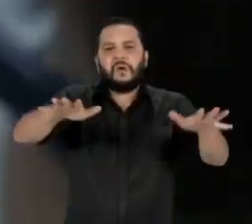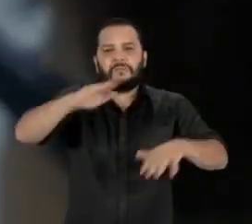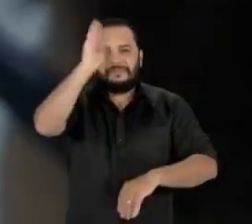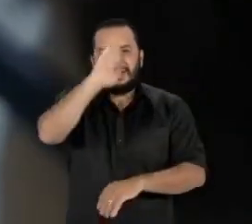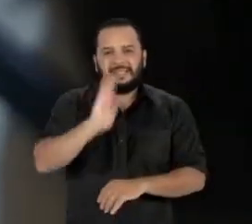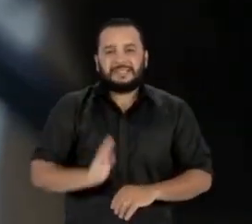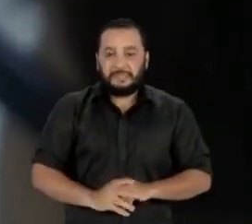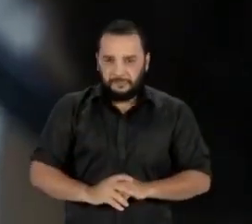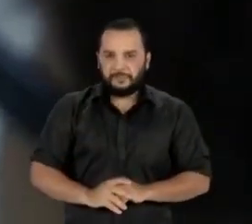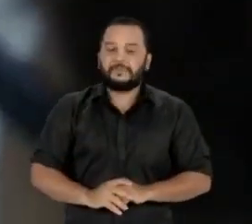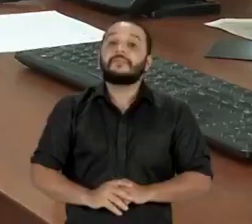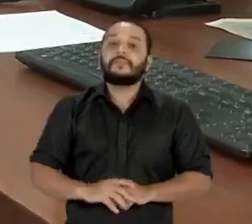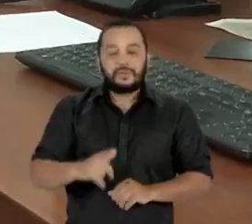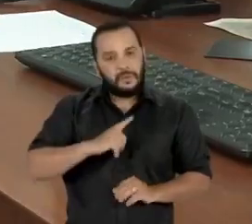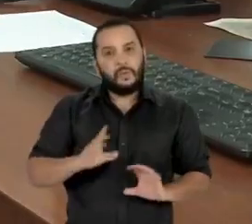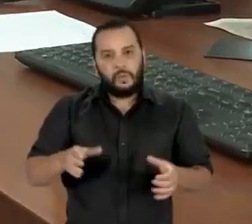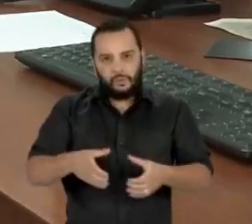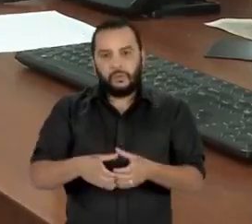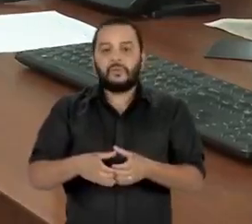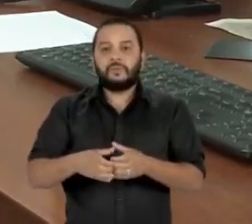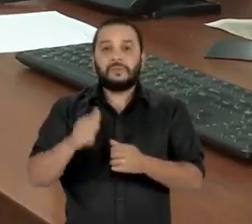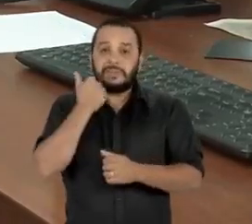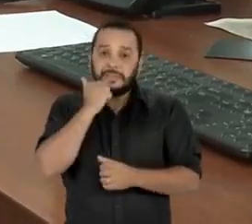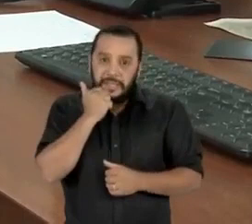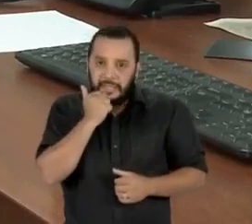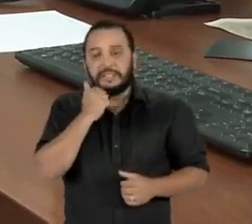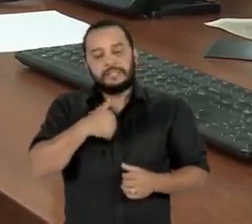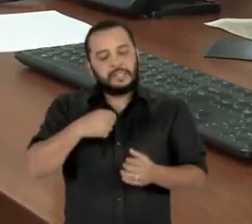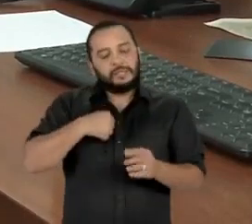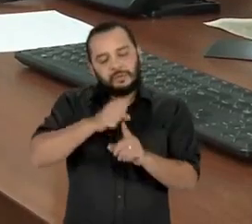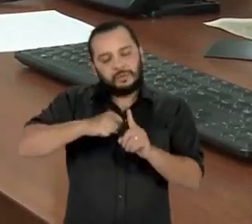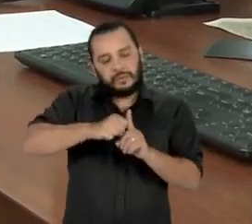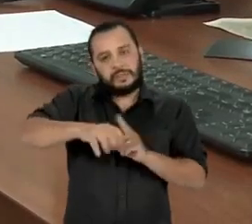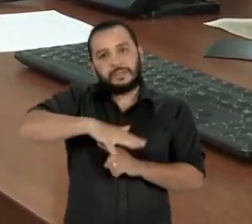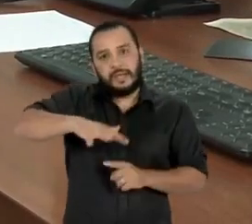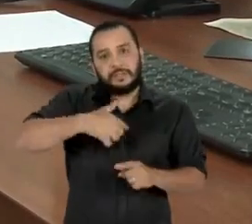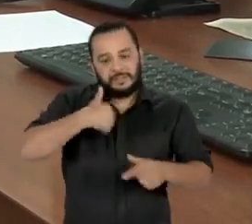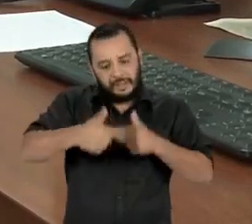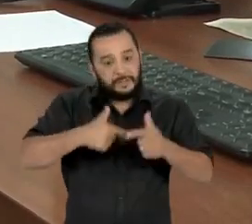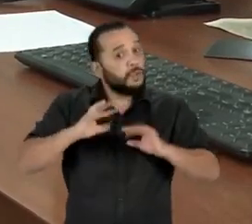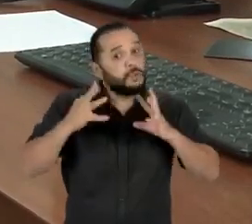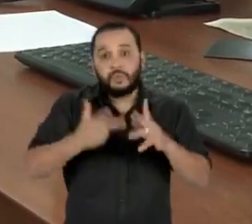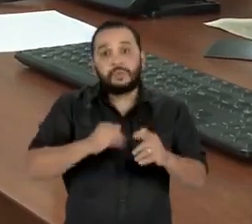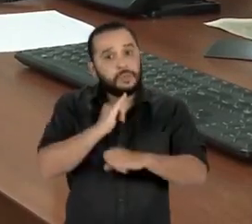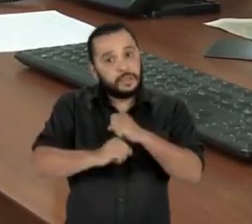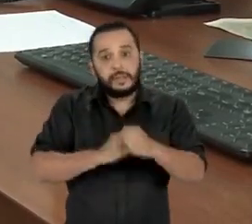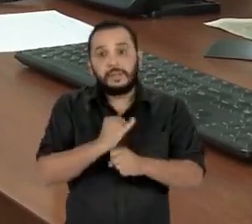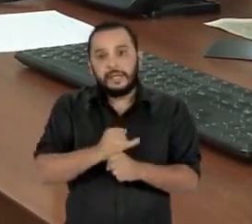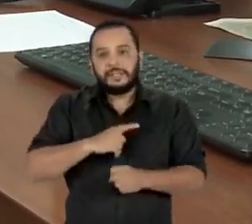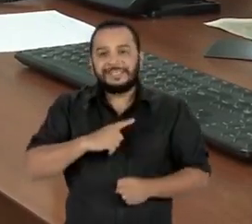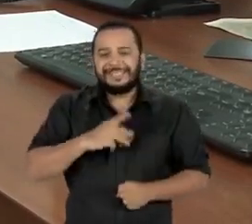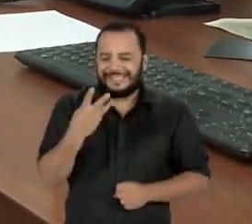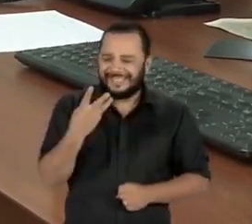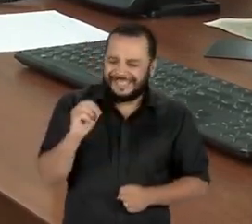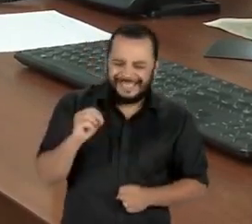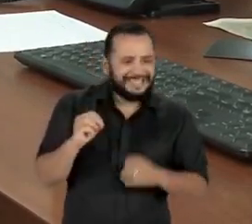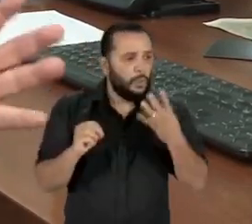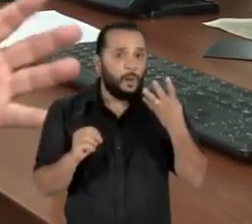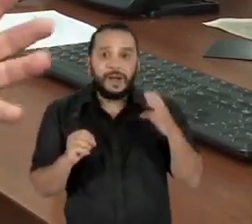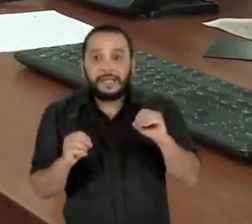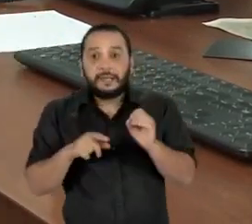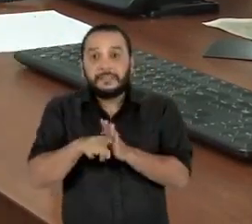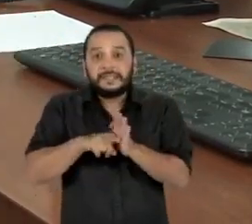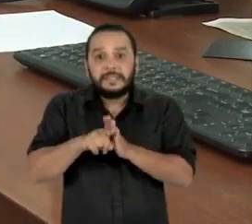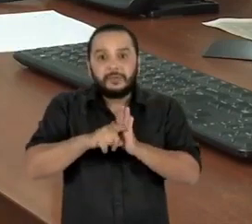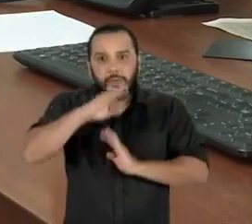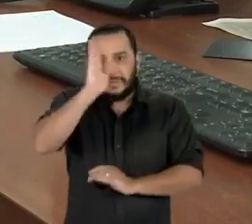Grupo Ciência e a Coalizão e Sociedade, ele trabalha tudo pela internet, é um conjunto de uns 30, 40 pesquisadores de